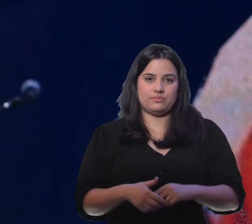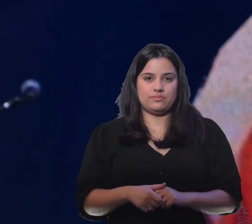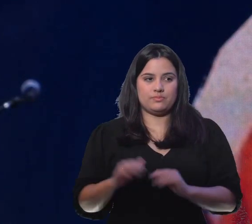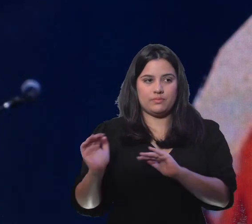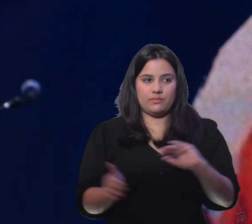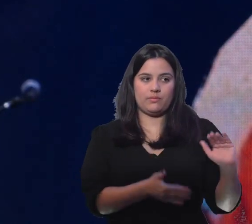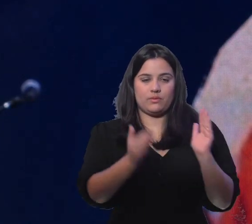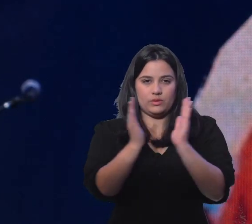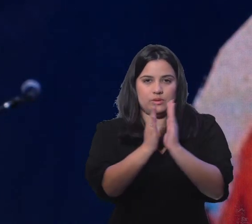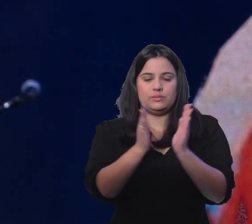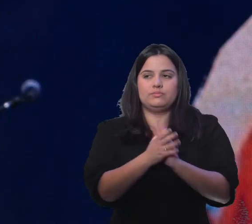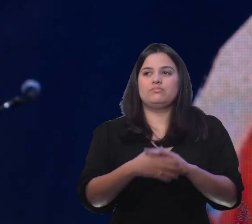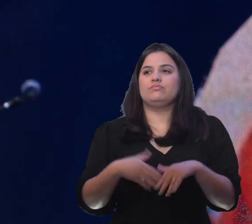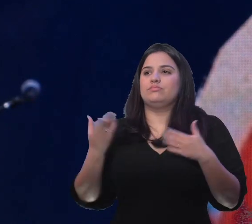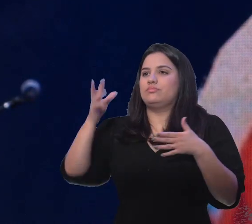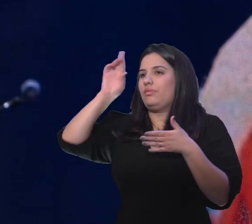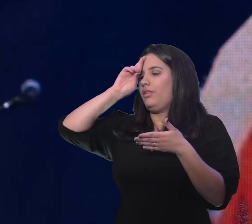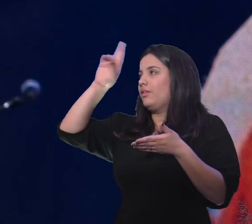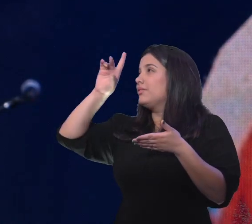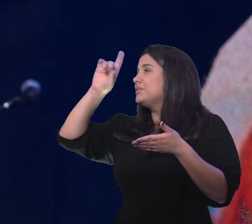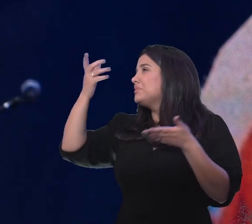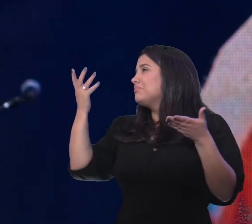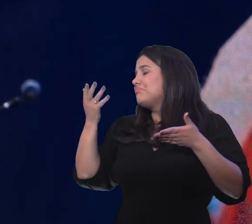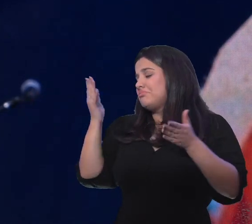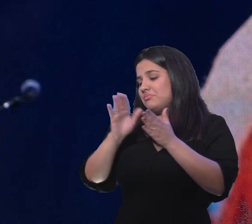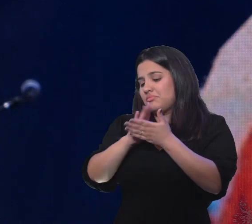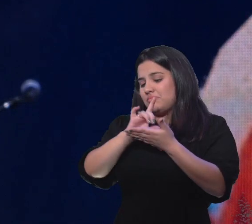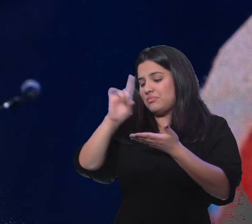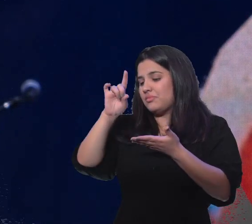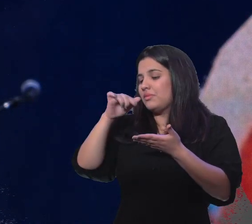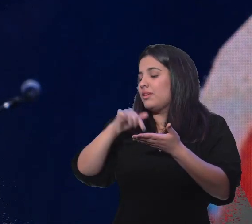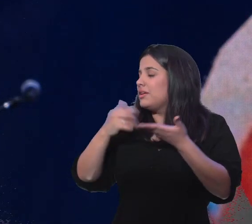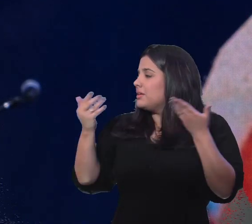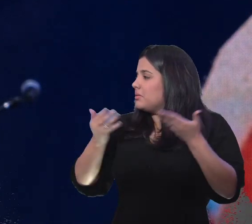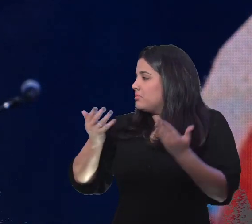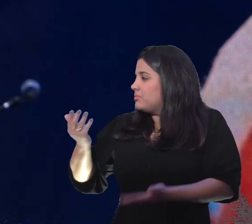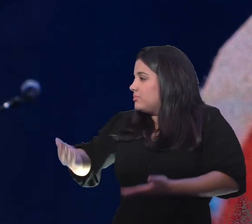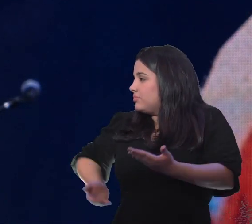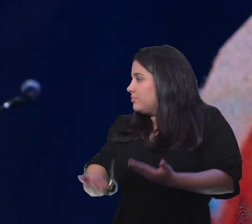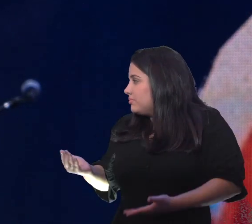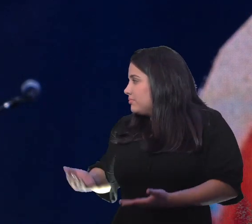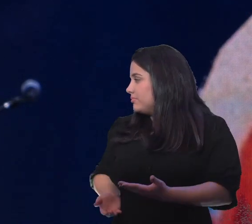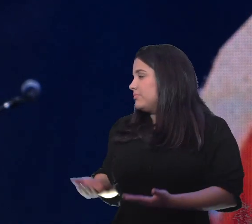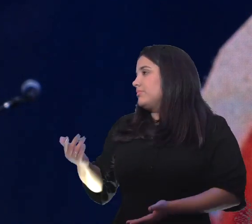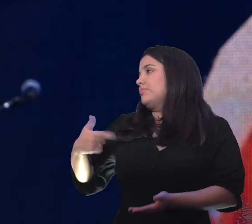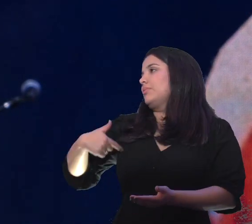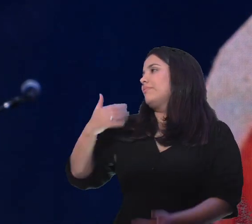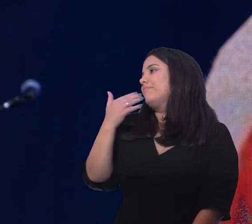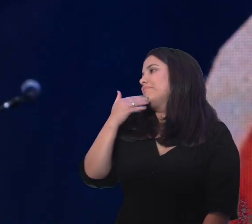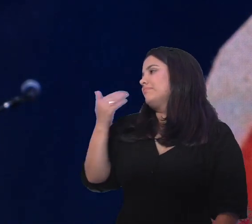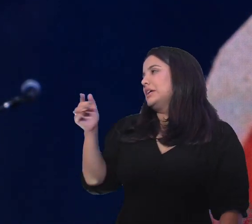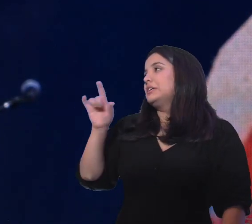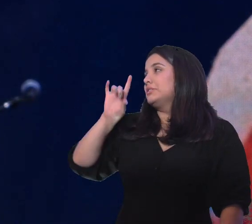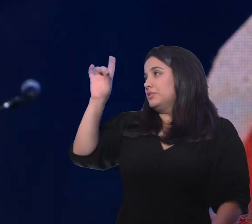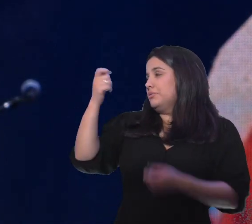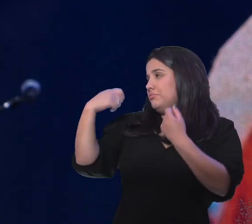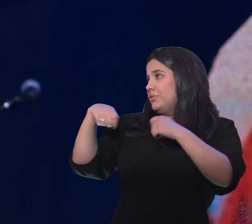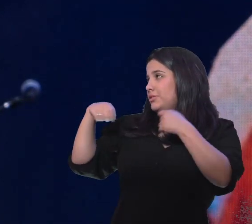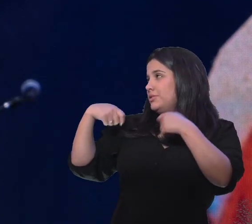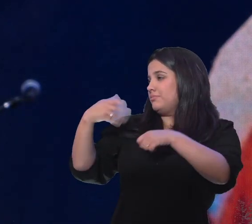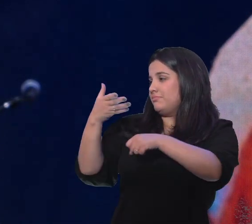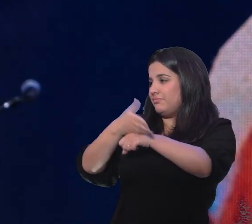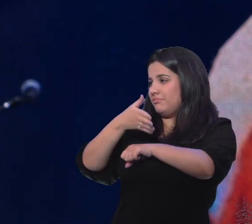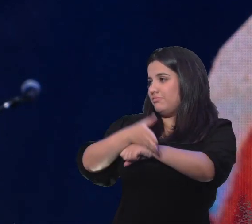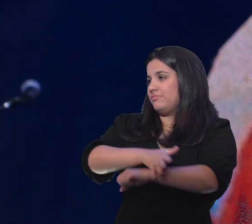palavra, Pai, e eu me coloco nesse momento como serva, Paizinho, um instrumento nas Tuas mãos. Eu peço, Espírito Santo, que o Senhor possa entrar nos nossos